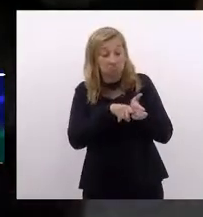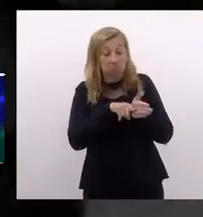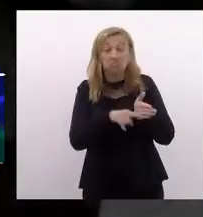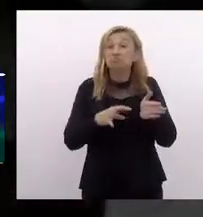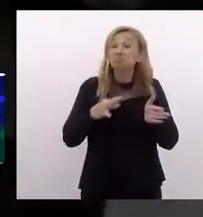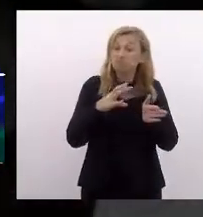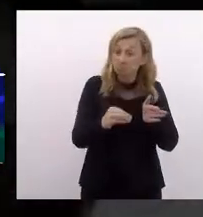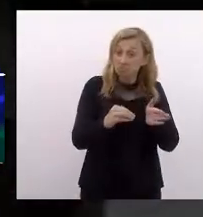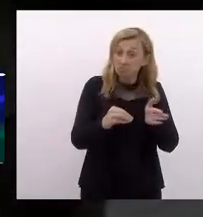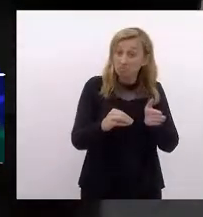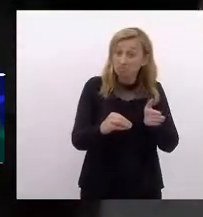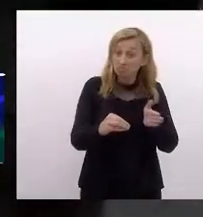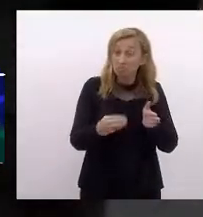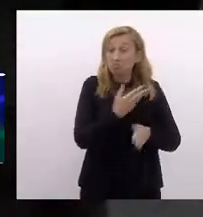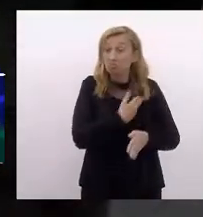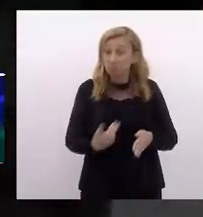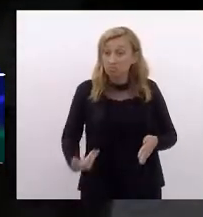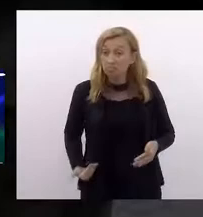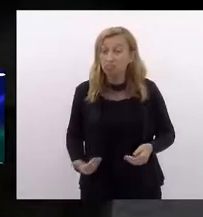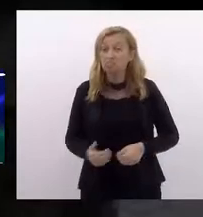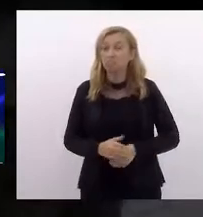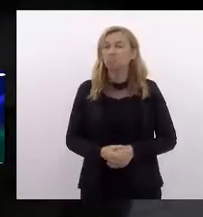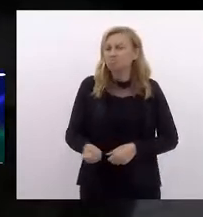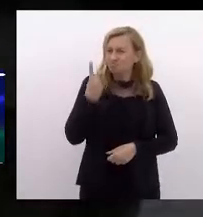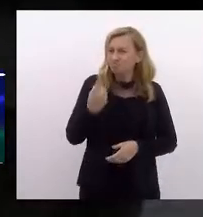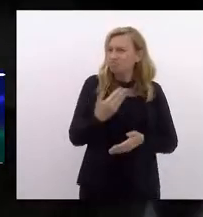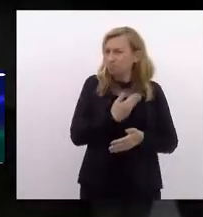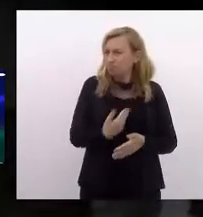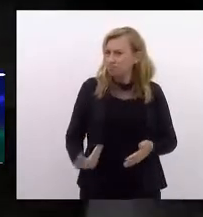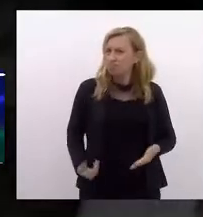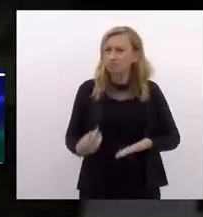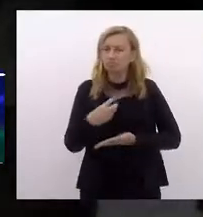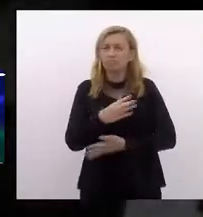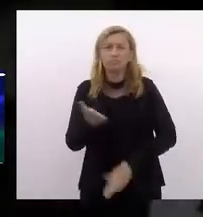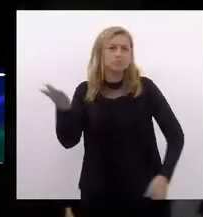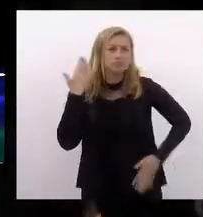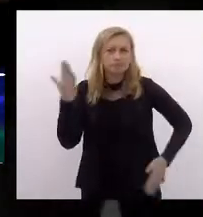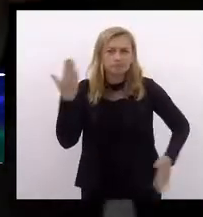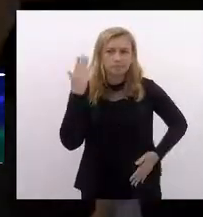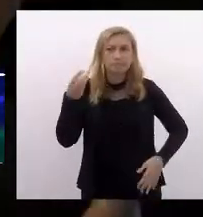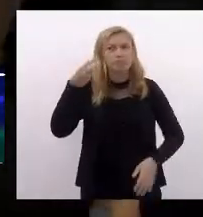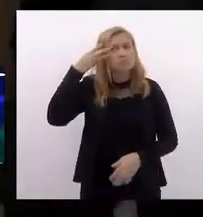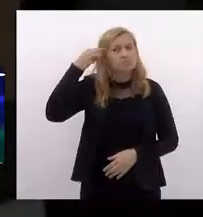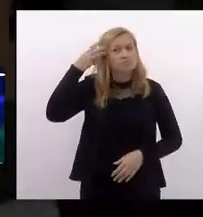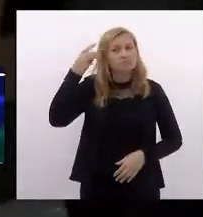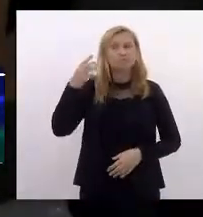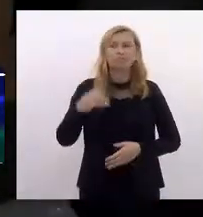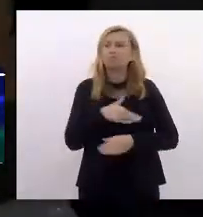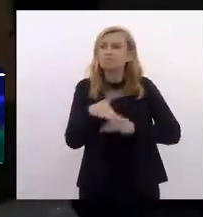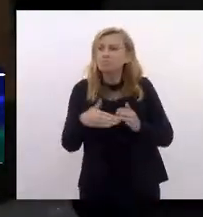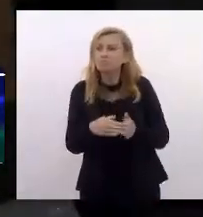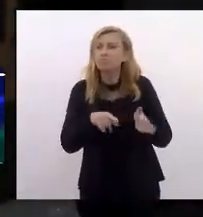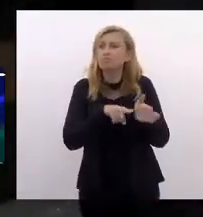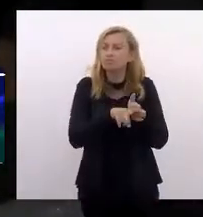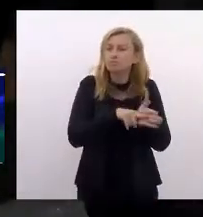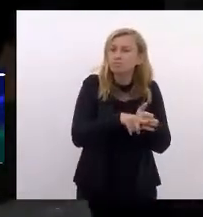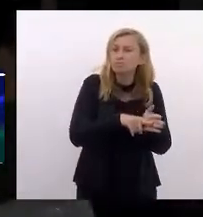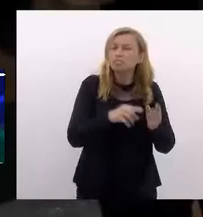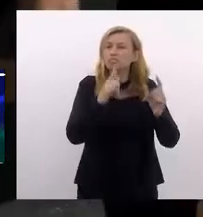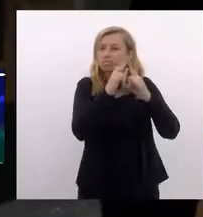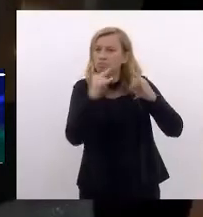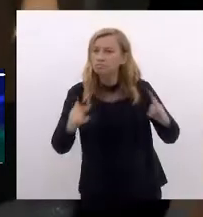do governo do Egito do ex-governador bandido Wilson O entorno do hospital de campanha